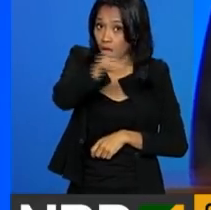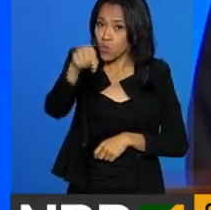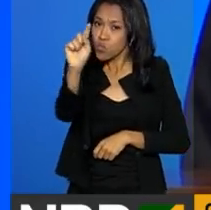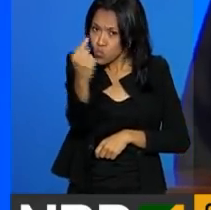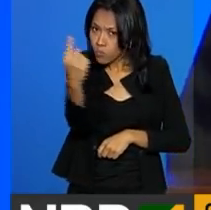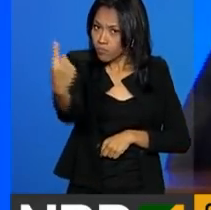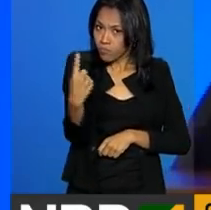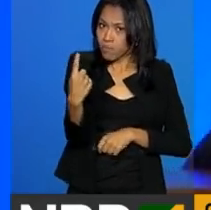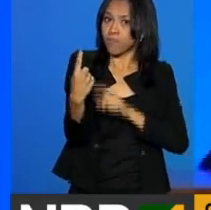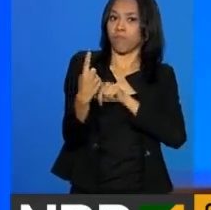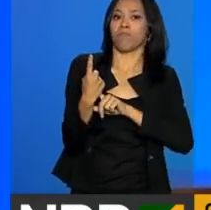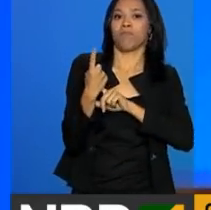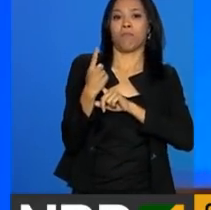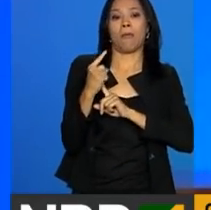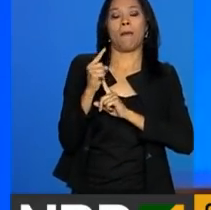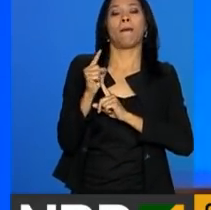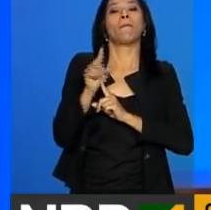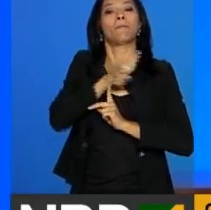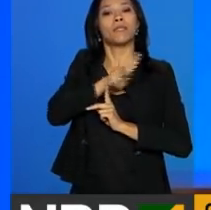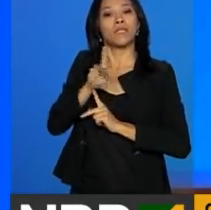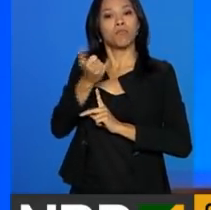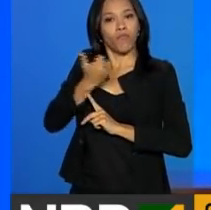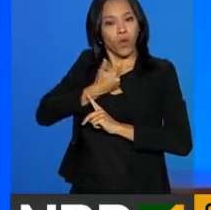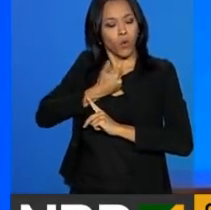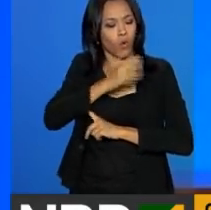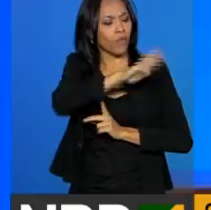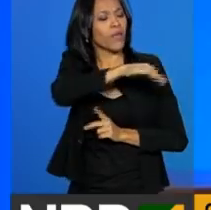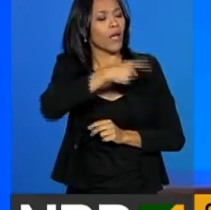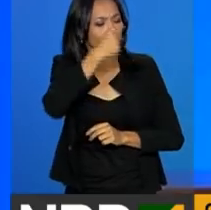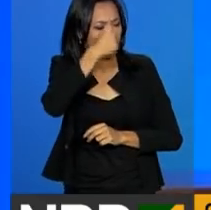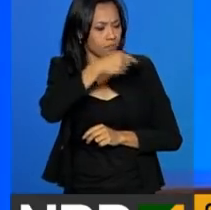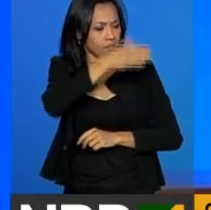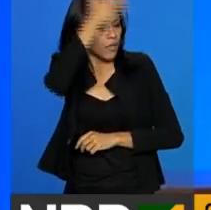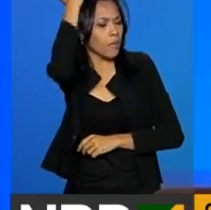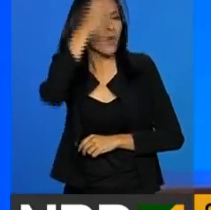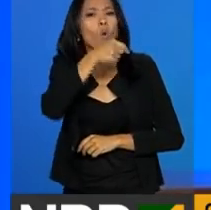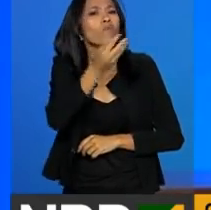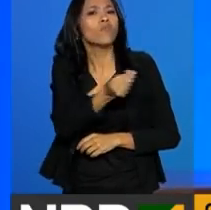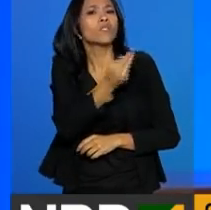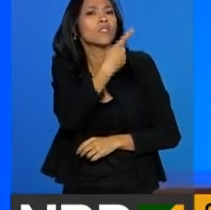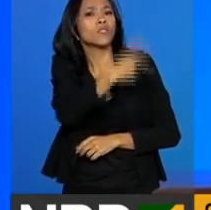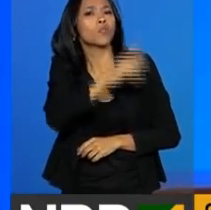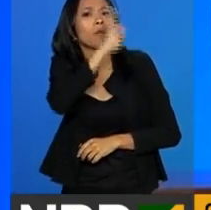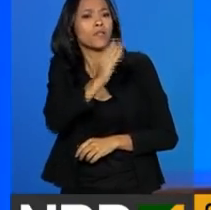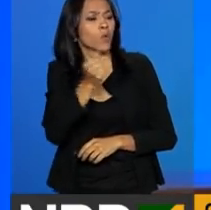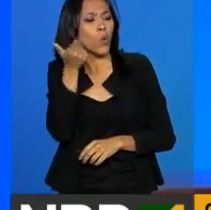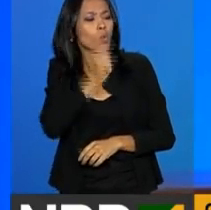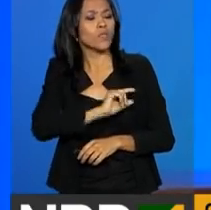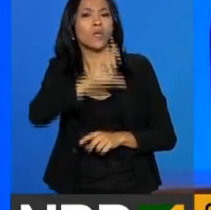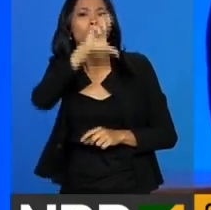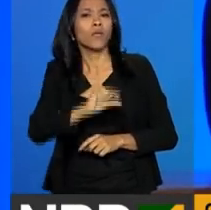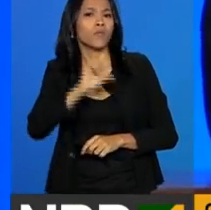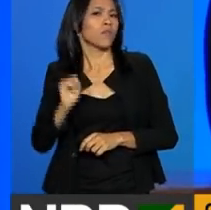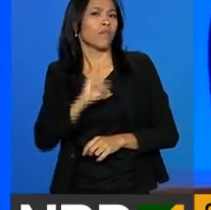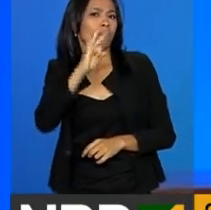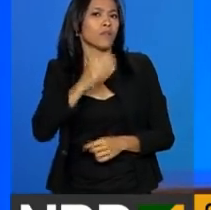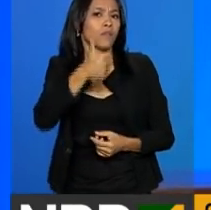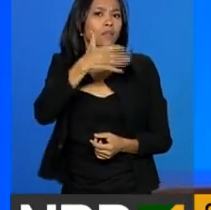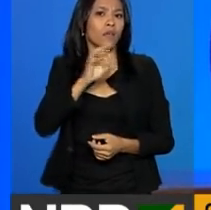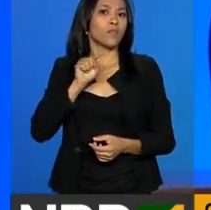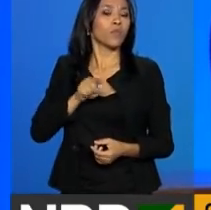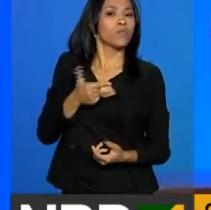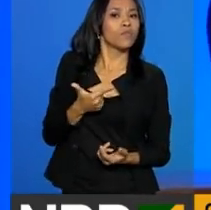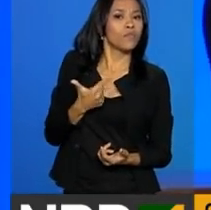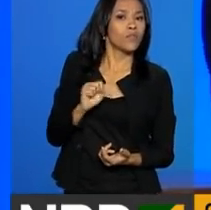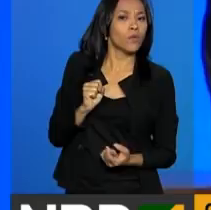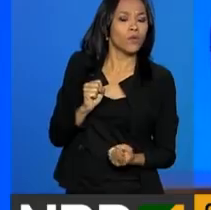presidentes de um país da américa latina michel temer como é que vocês conseguiram é a reduzir a inflação de 10.28